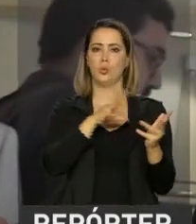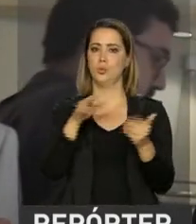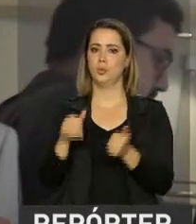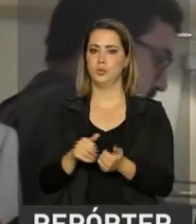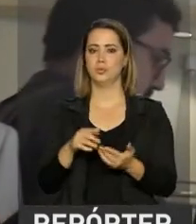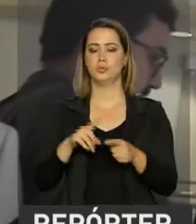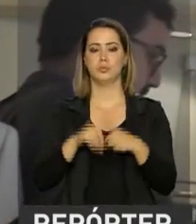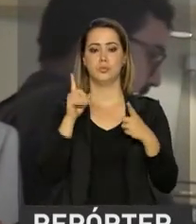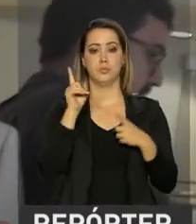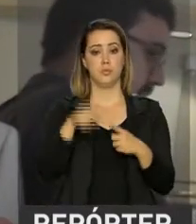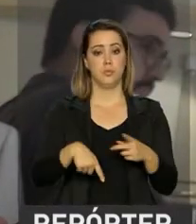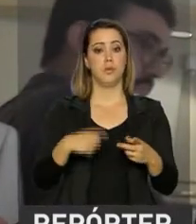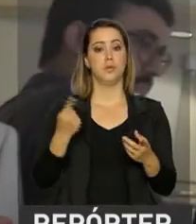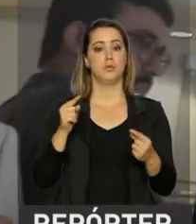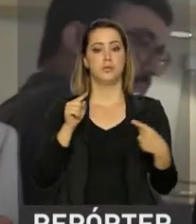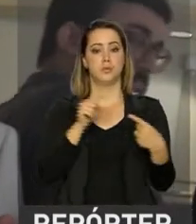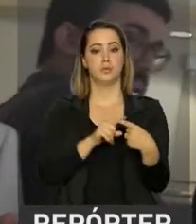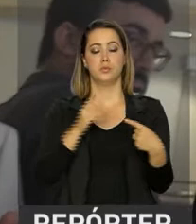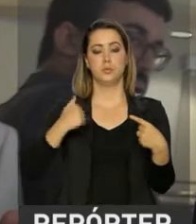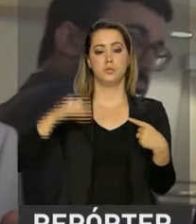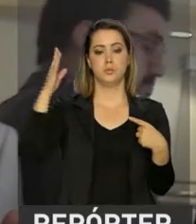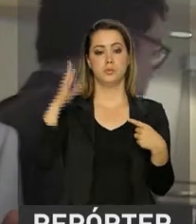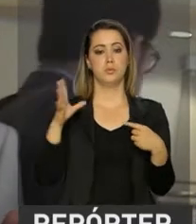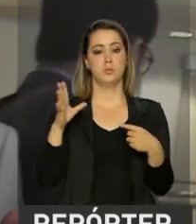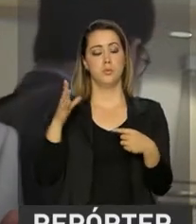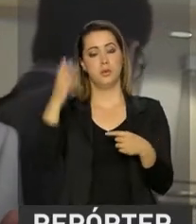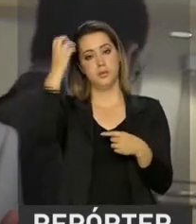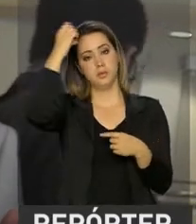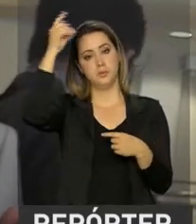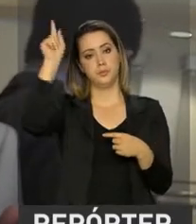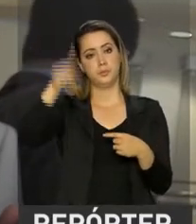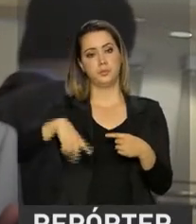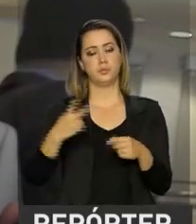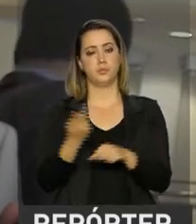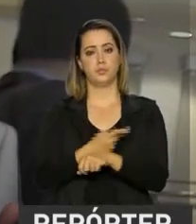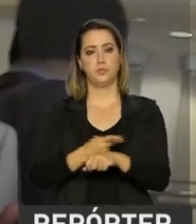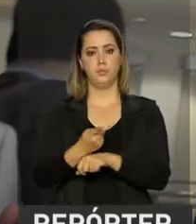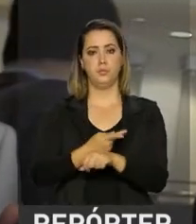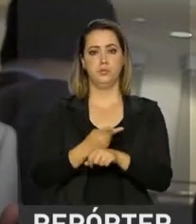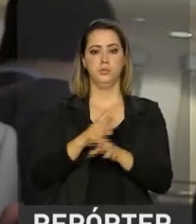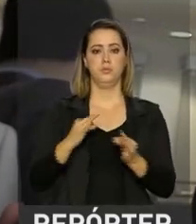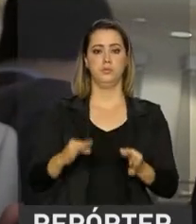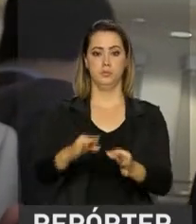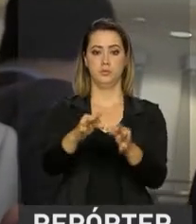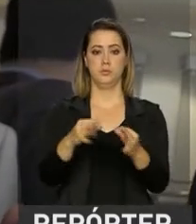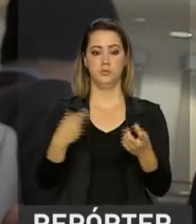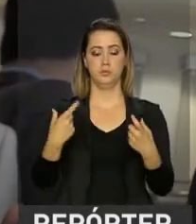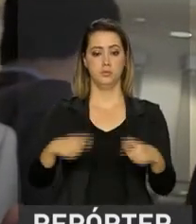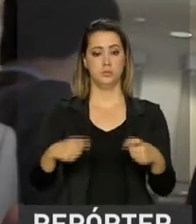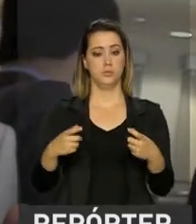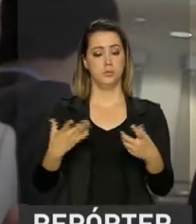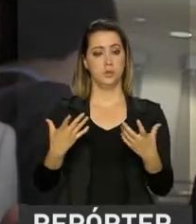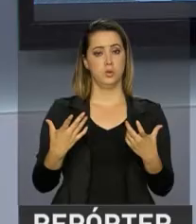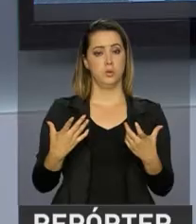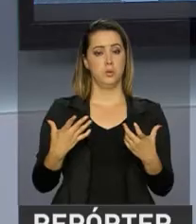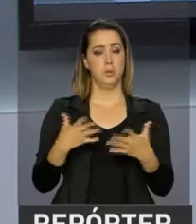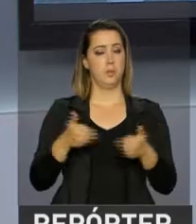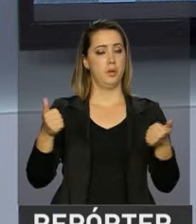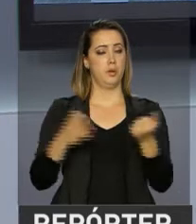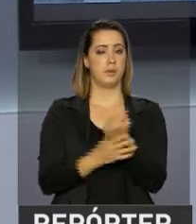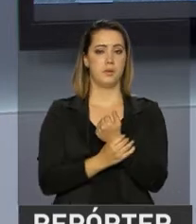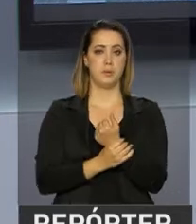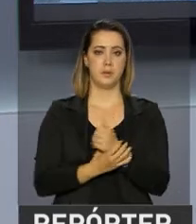maior do que o maior da viagem que é buscar a tecnologia no âmbito de segurança pública